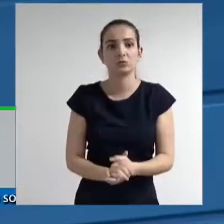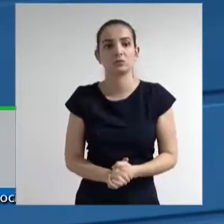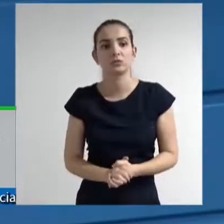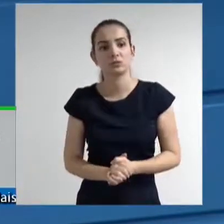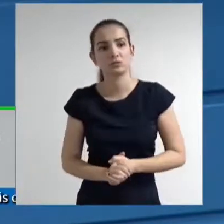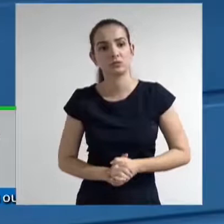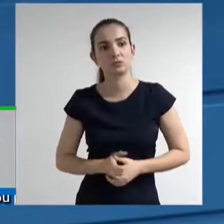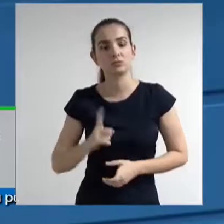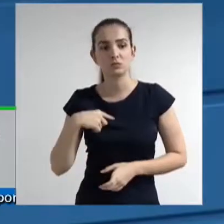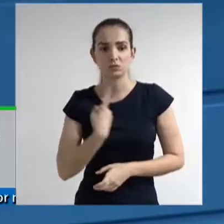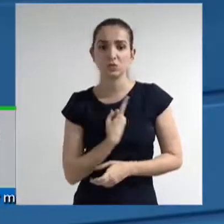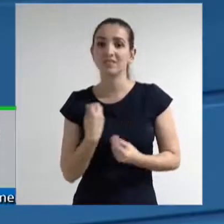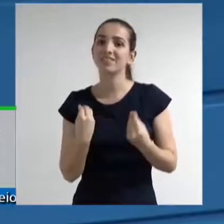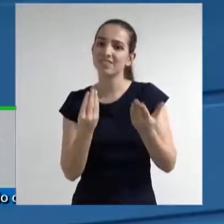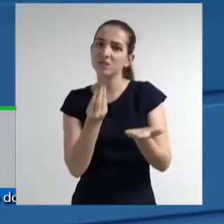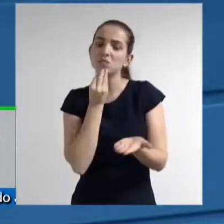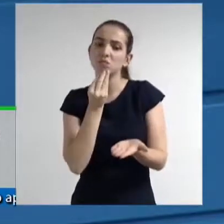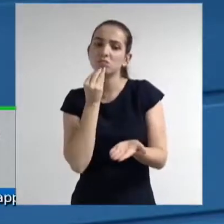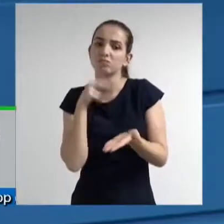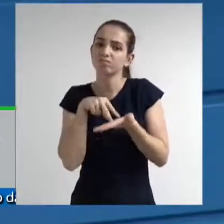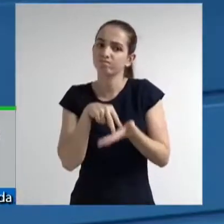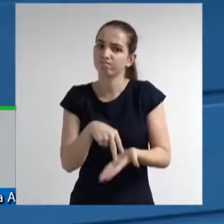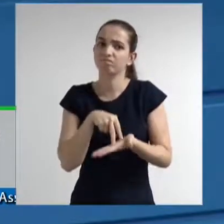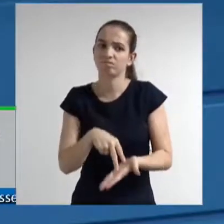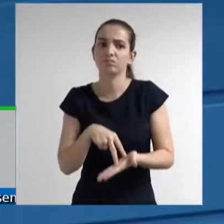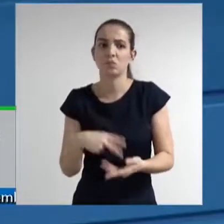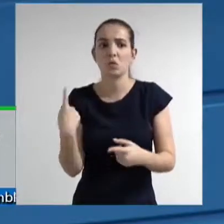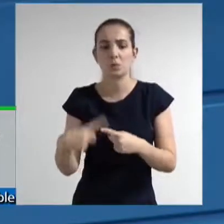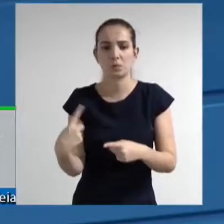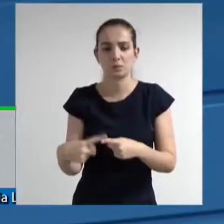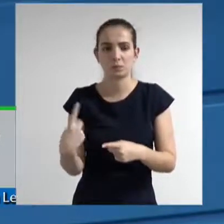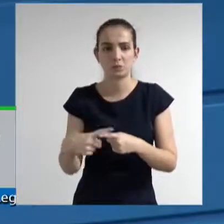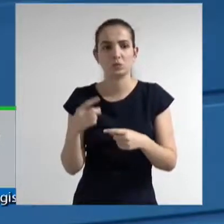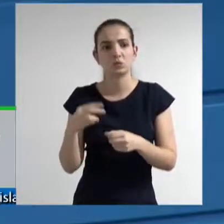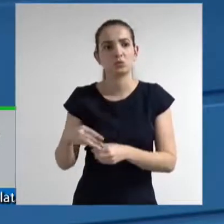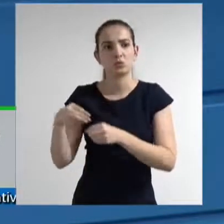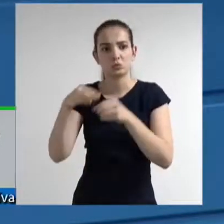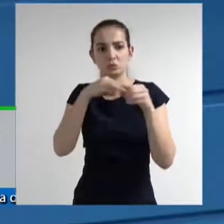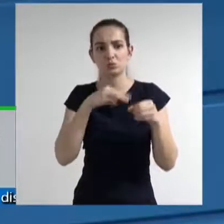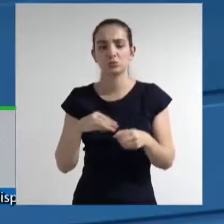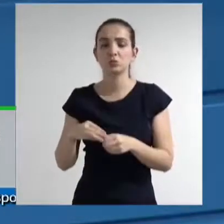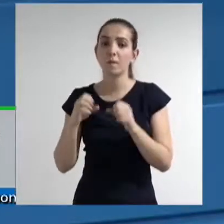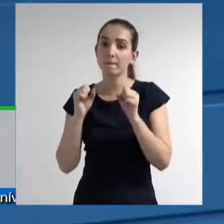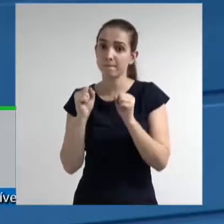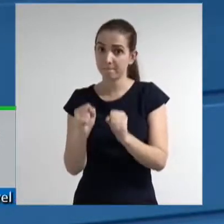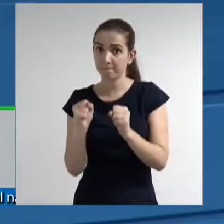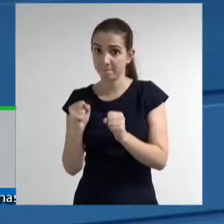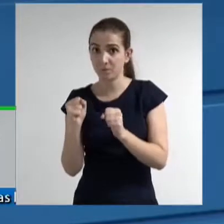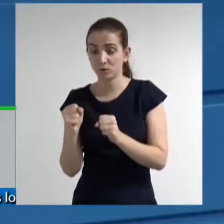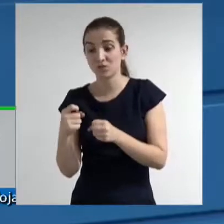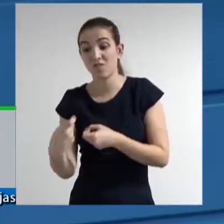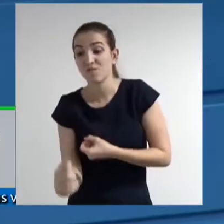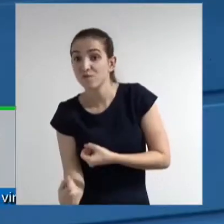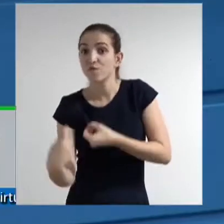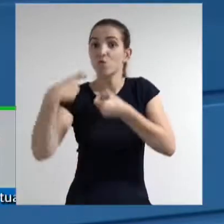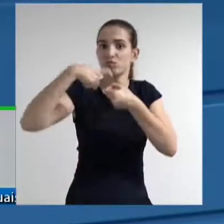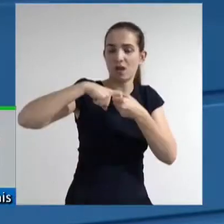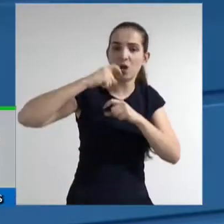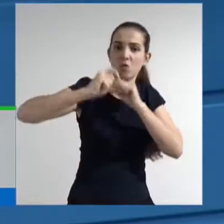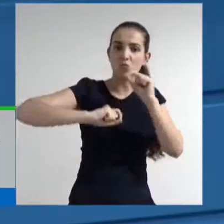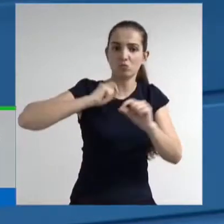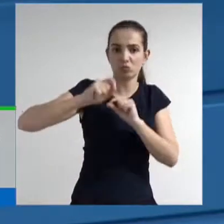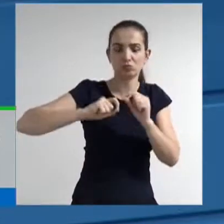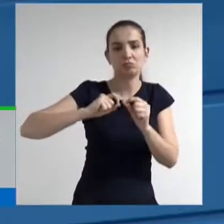estamos dando a oportunidade de se concretizar para que os municípios possam recuperar aquilo que se